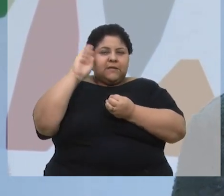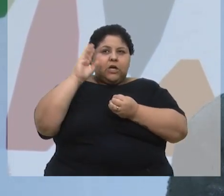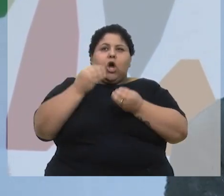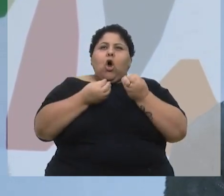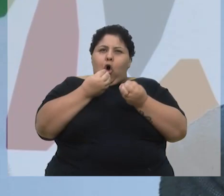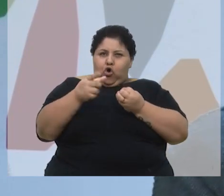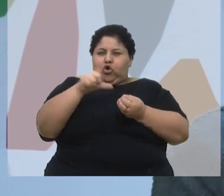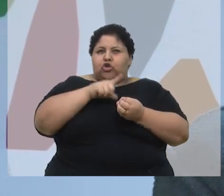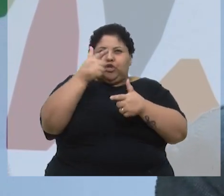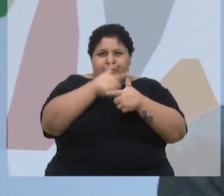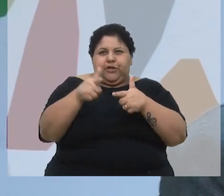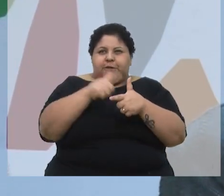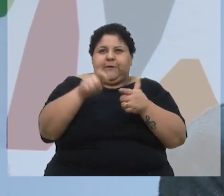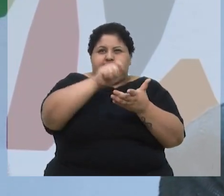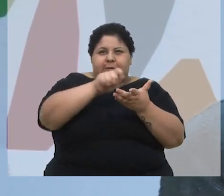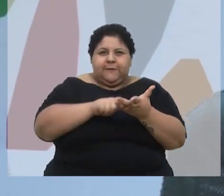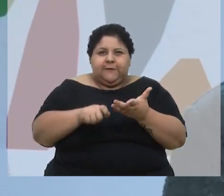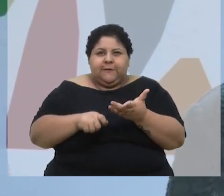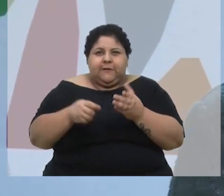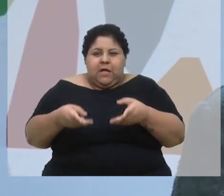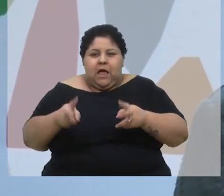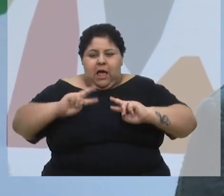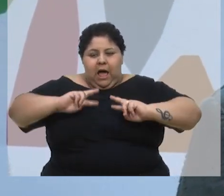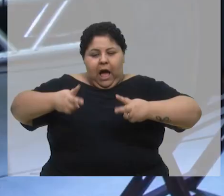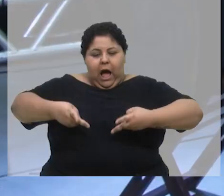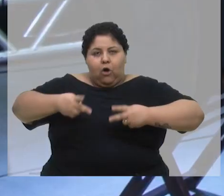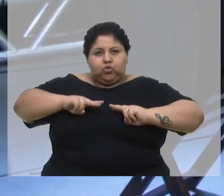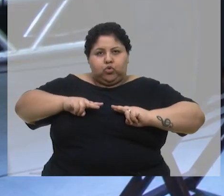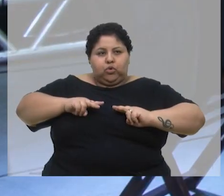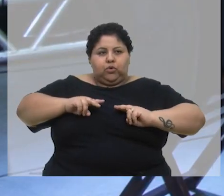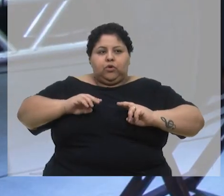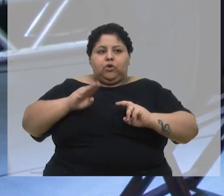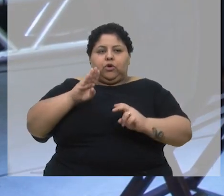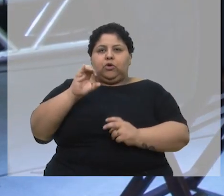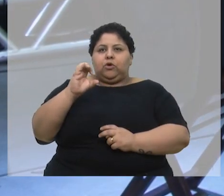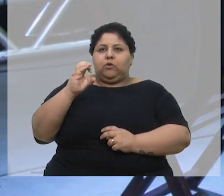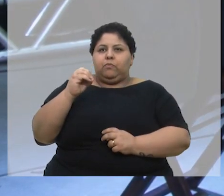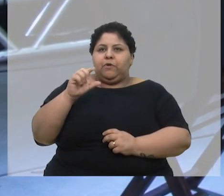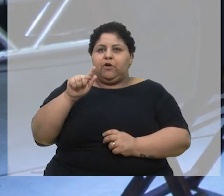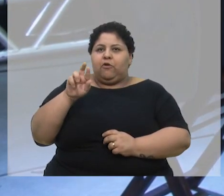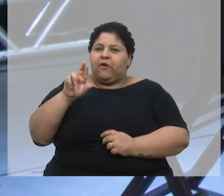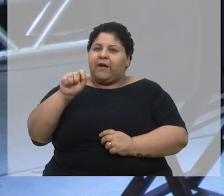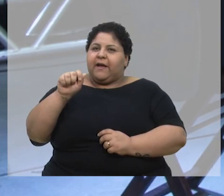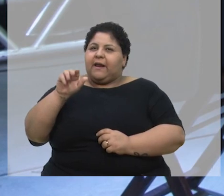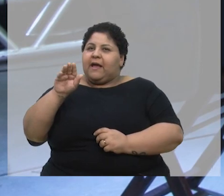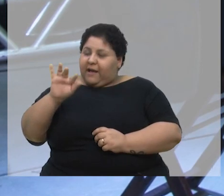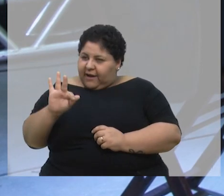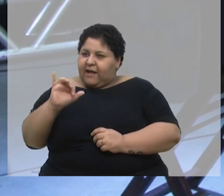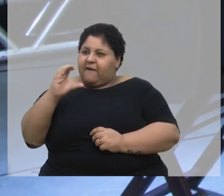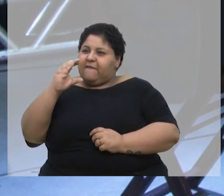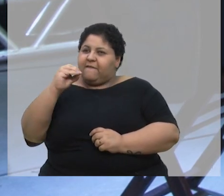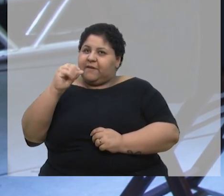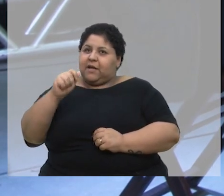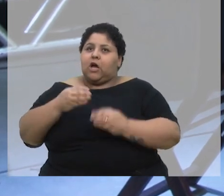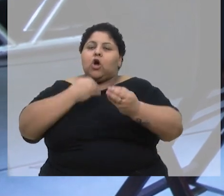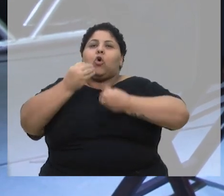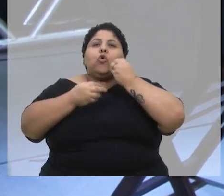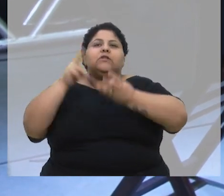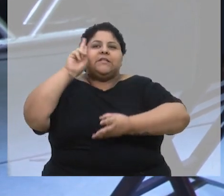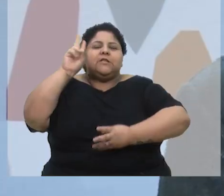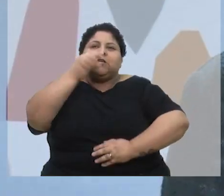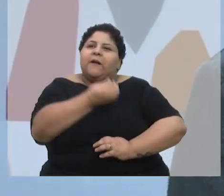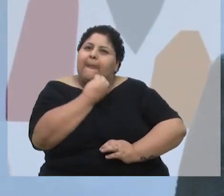Aí, bom, tava pronto o trabalho, e agora o que eu faço com essas crônicas, né? Veio a dúvida. E eu encaminhei algumas